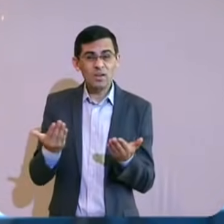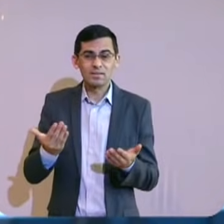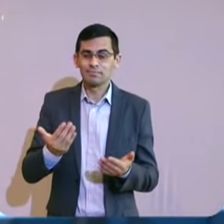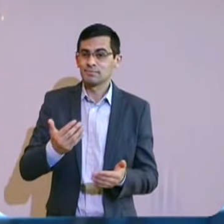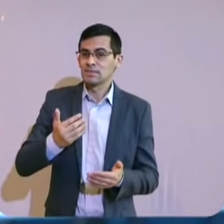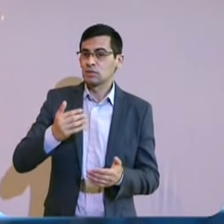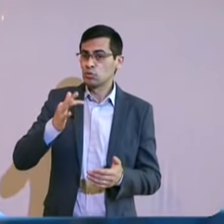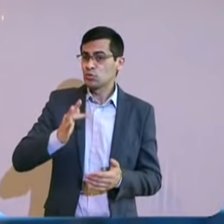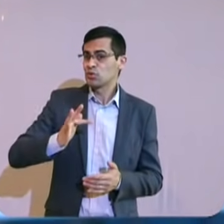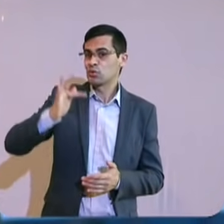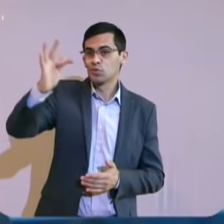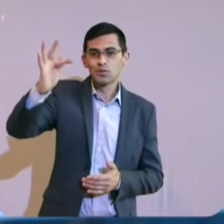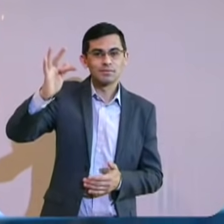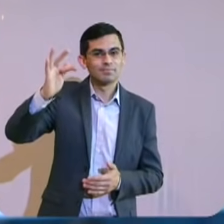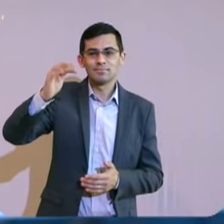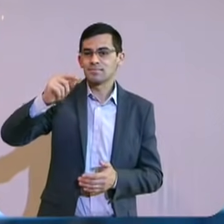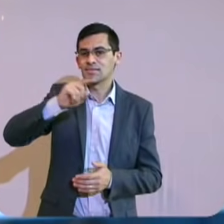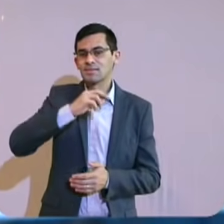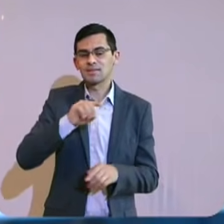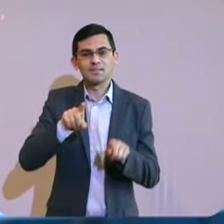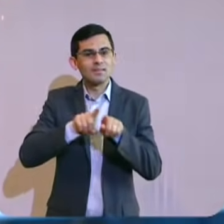não vai servir quando se aposentar.